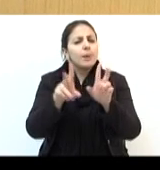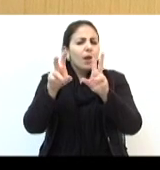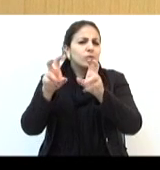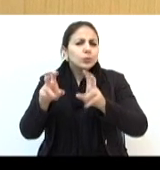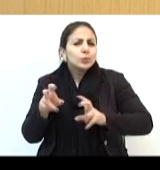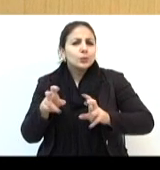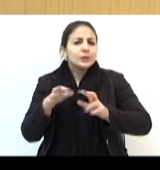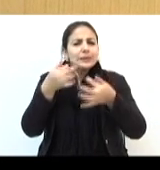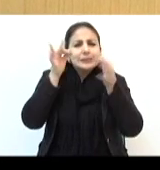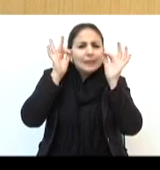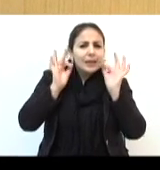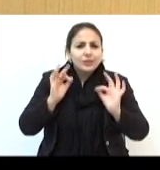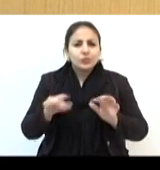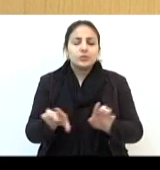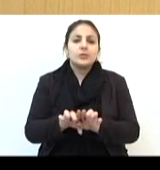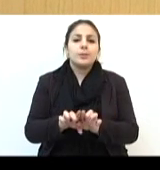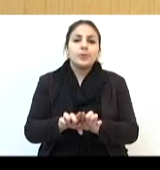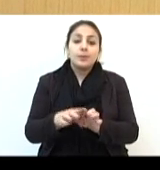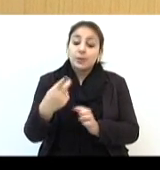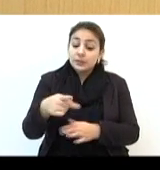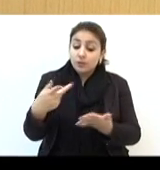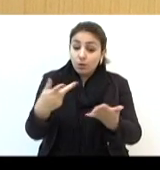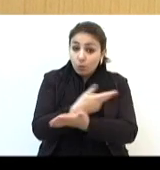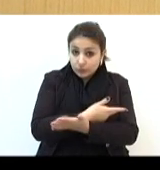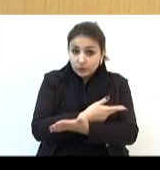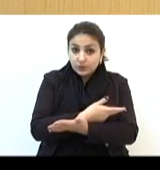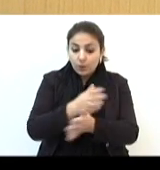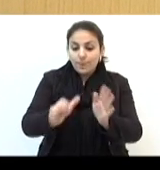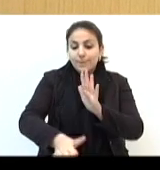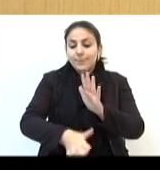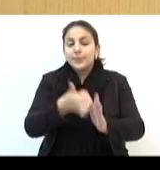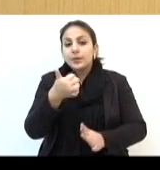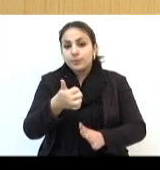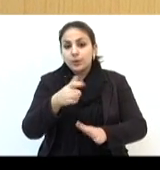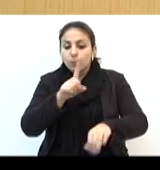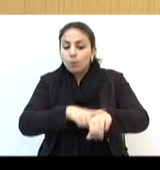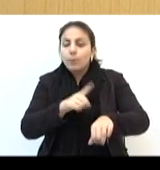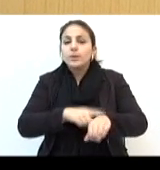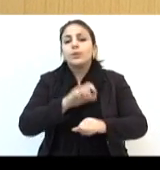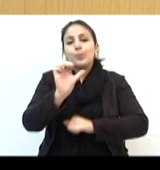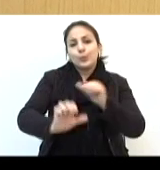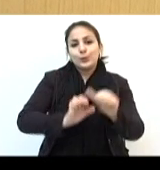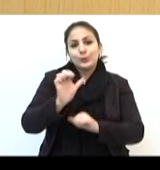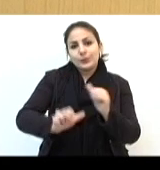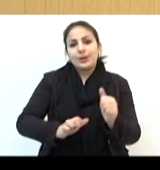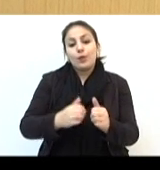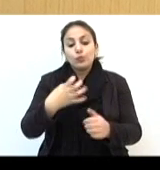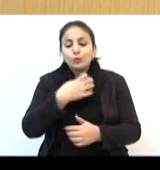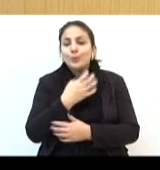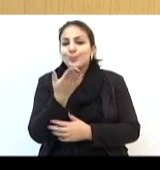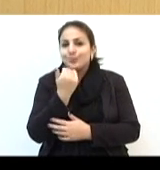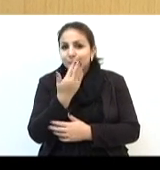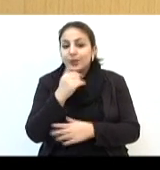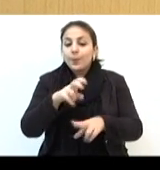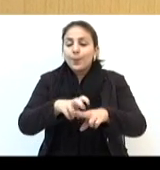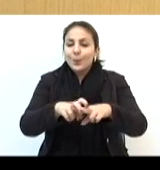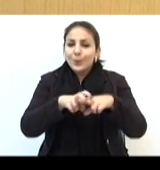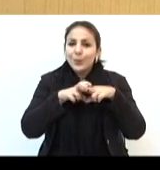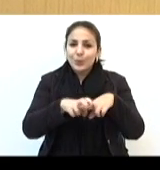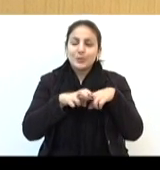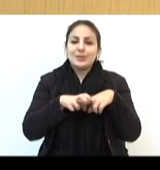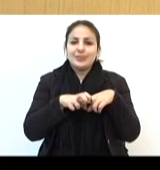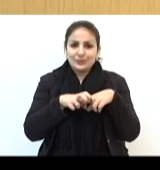questões estéticas. Mas, para que isso aconteça, o primeiro passo é mudar o hábito alimentar. E foi